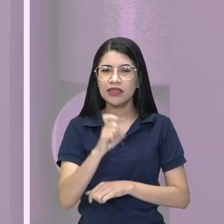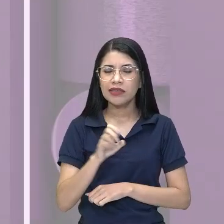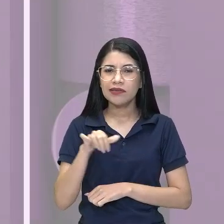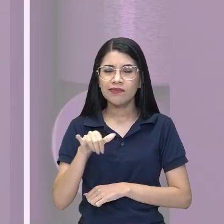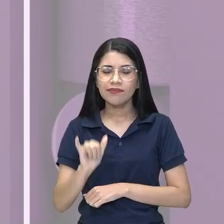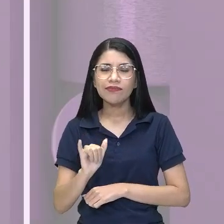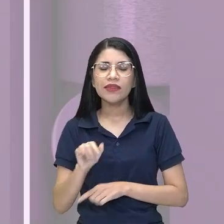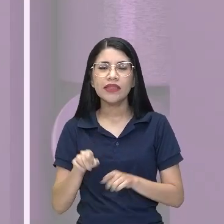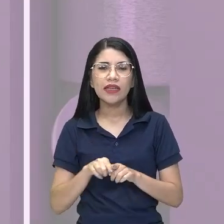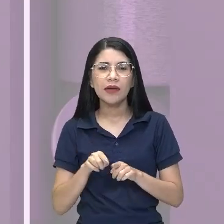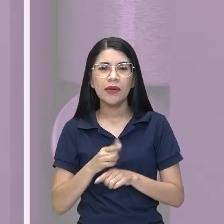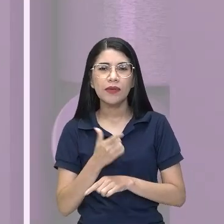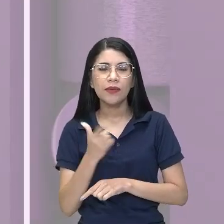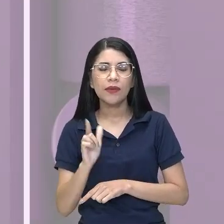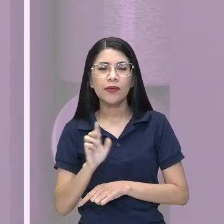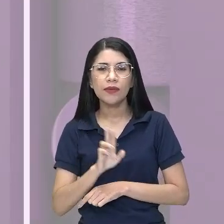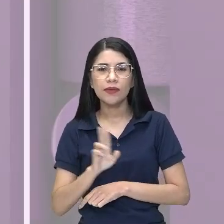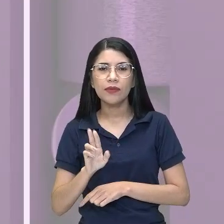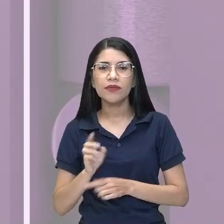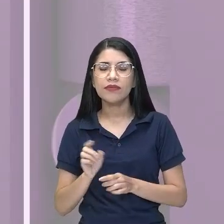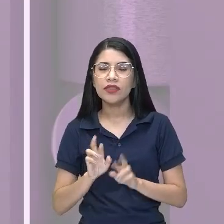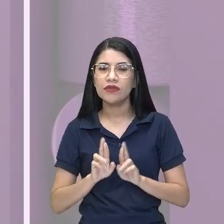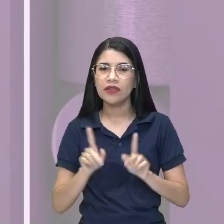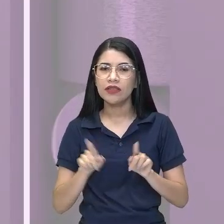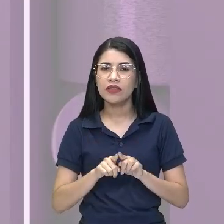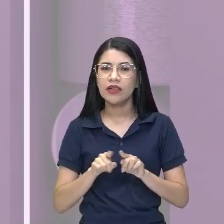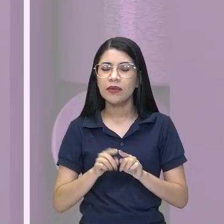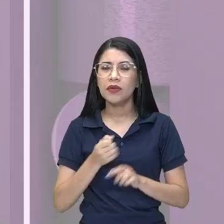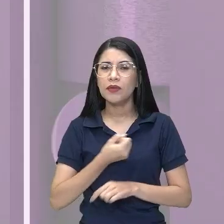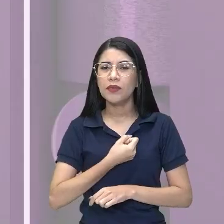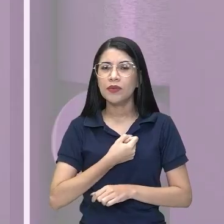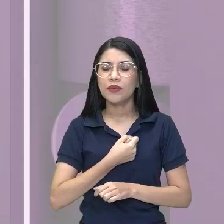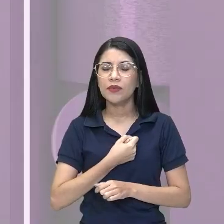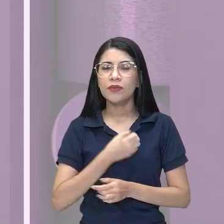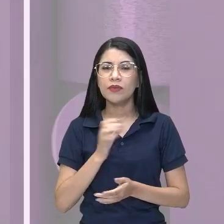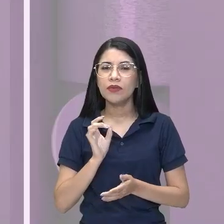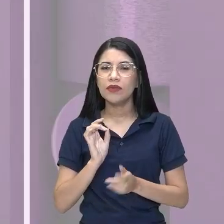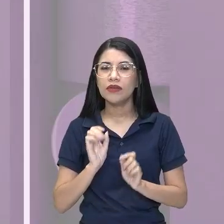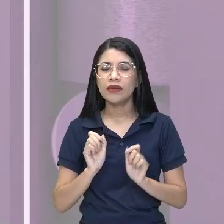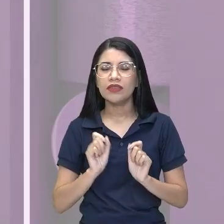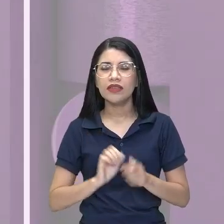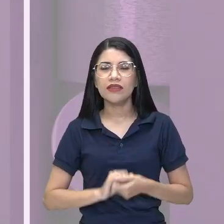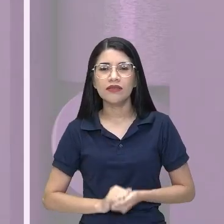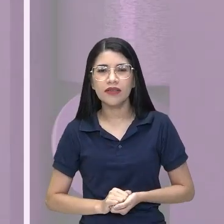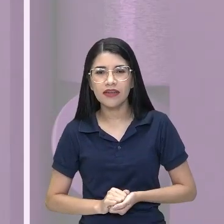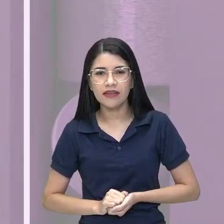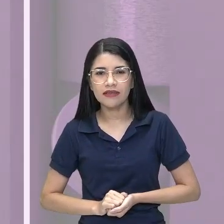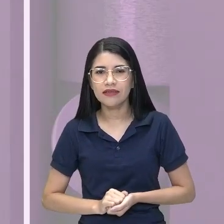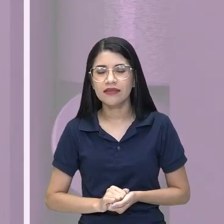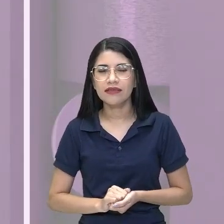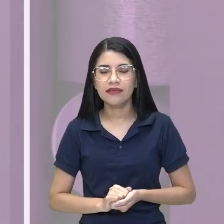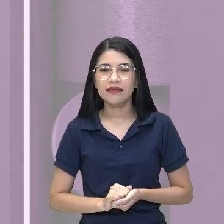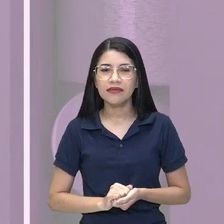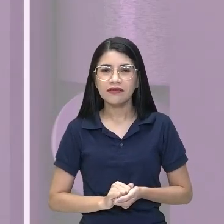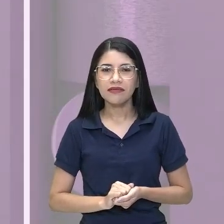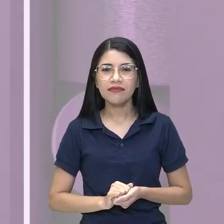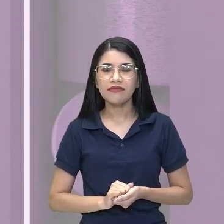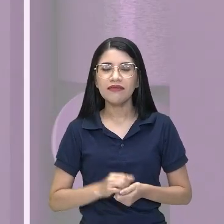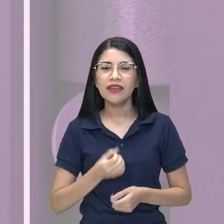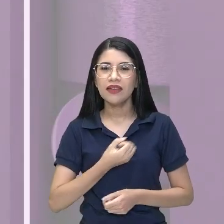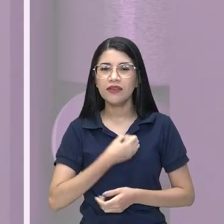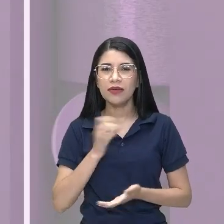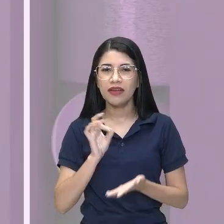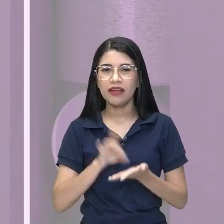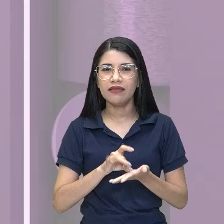ainda apareceu esse nome aí, diferente números reais. Sabe todos os números que você conhece até esse exato momento? Pensa